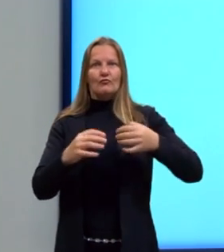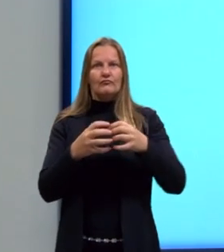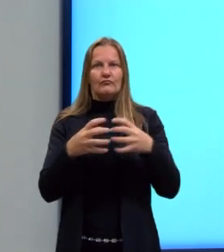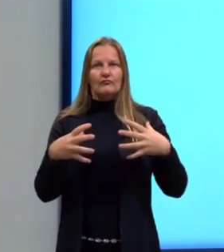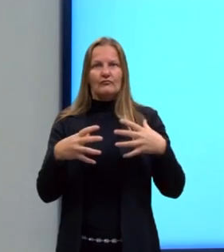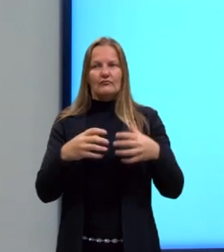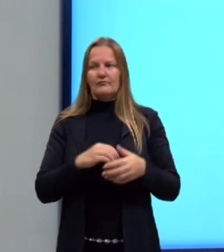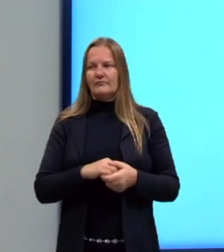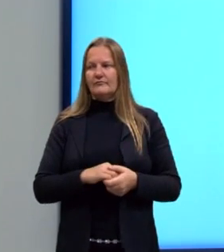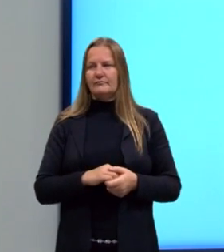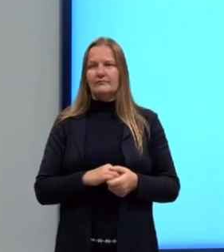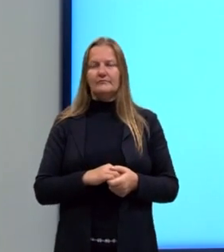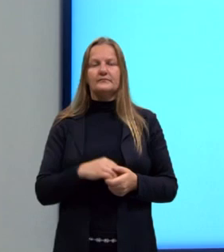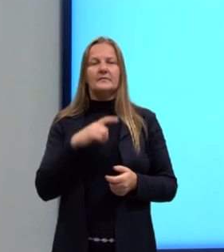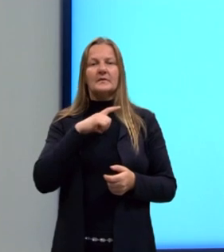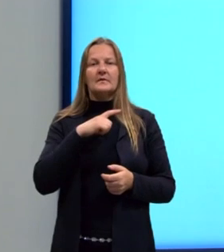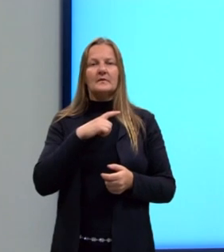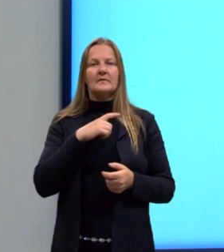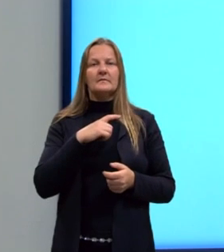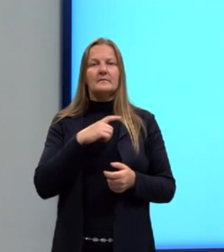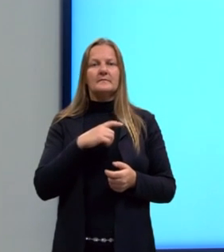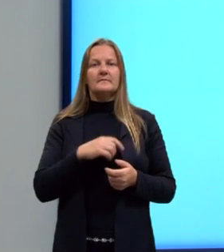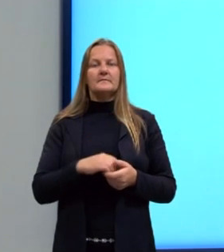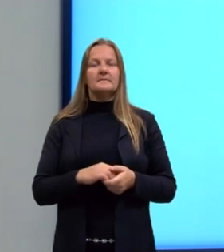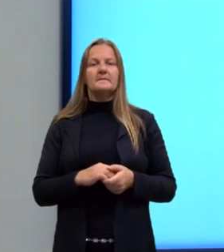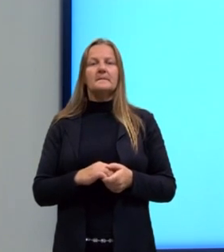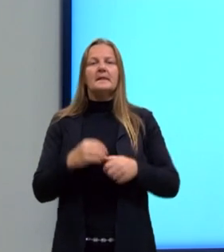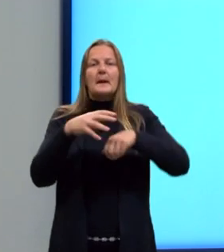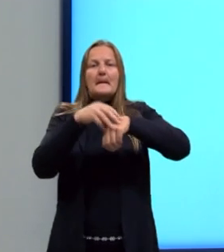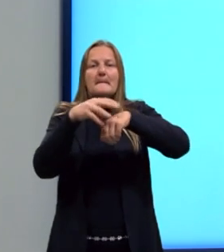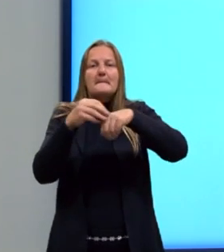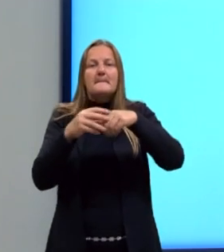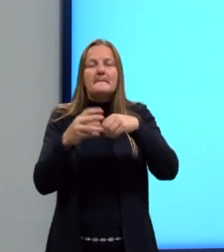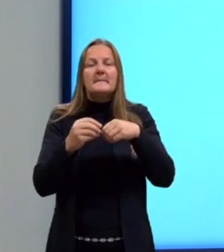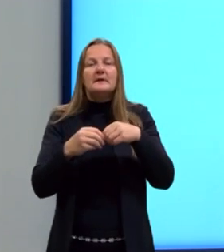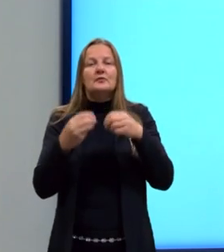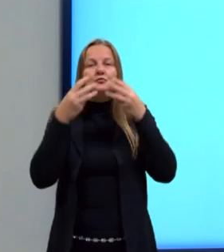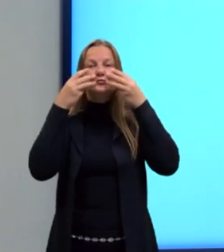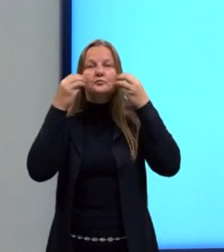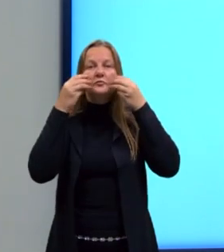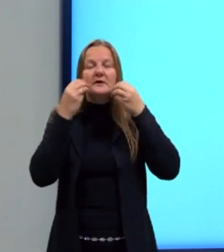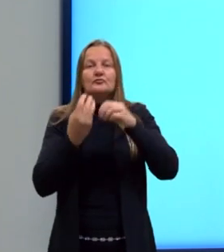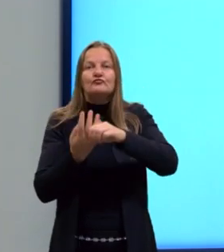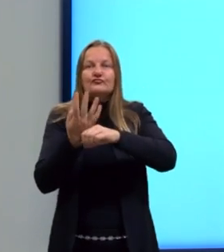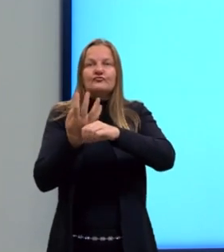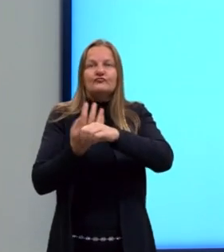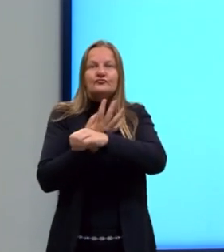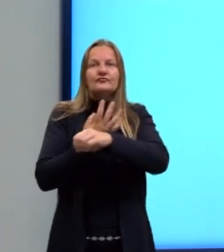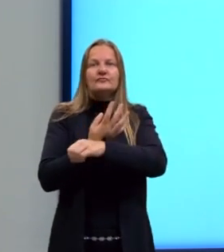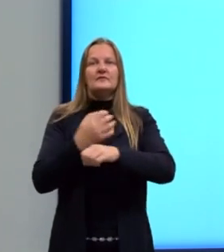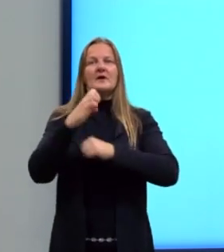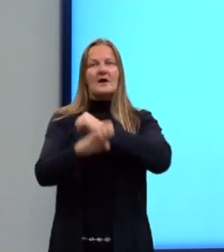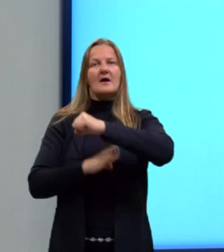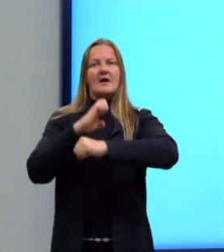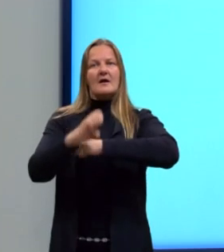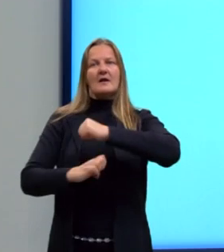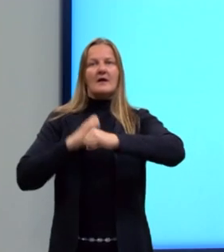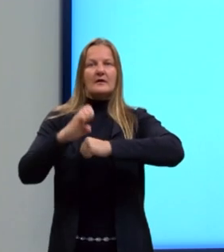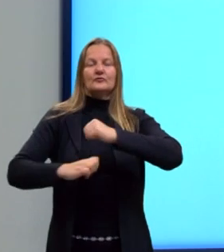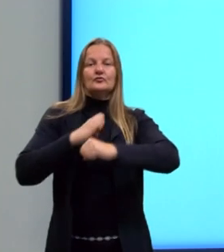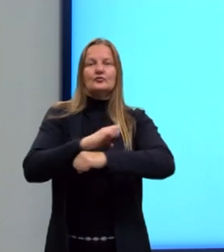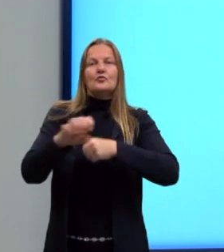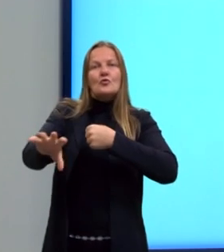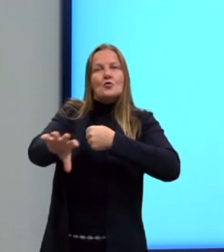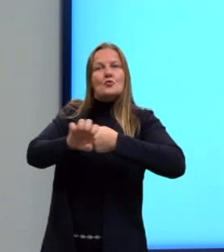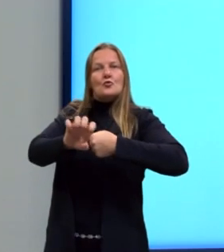sintam o o pelo né do gato ele tivesse perdido ou ganhar elétrons e isso faz né com que aconteça uma